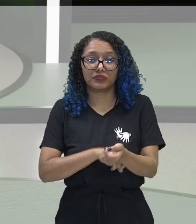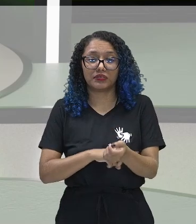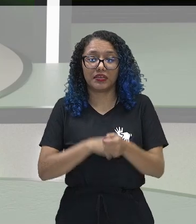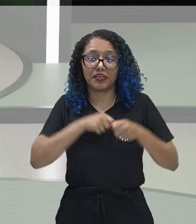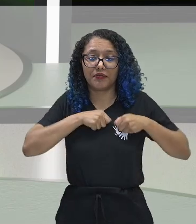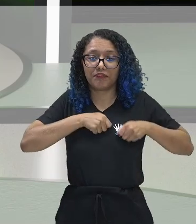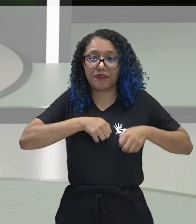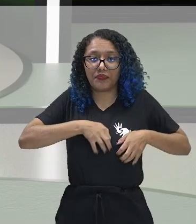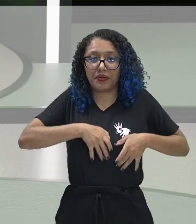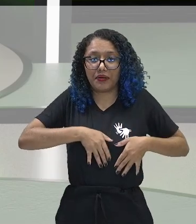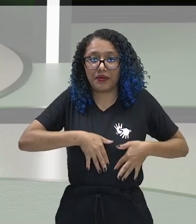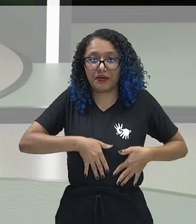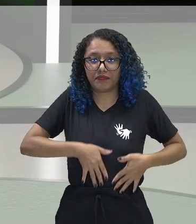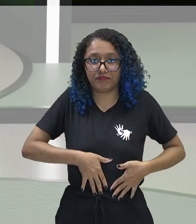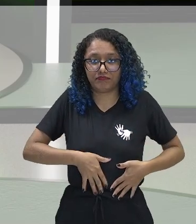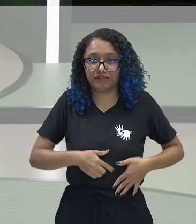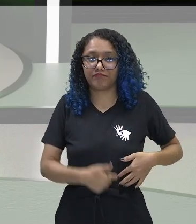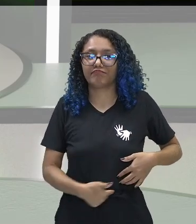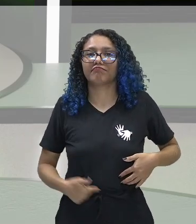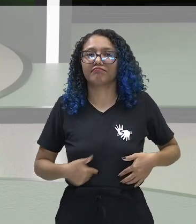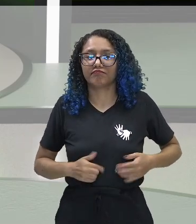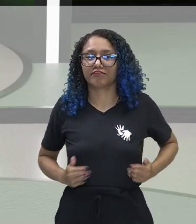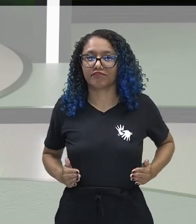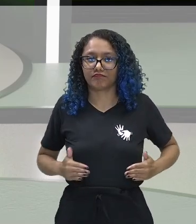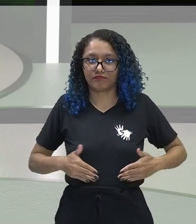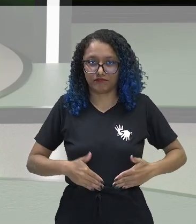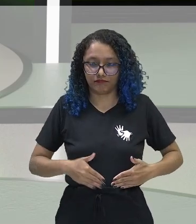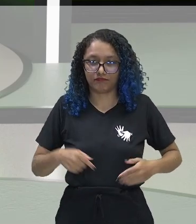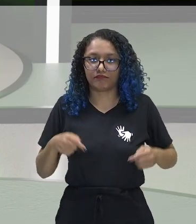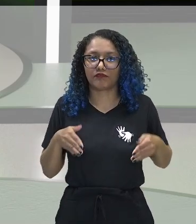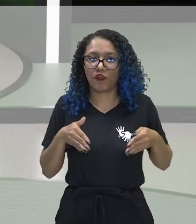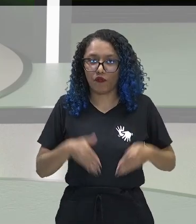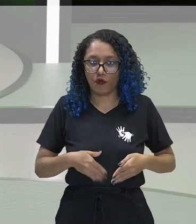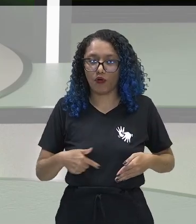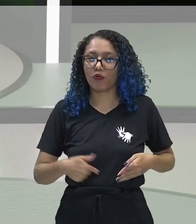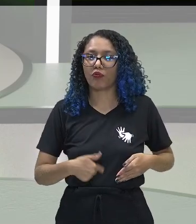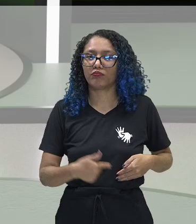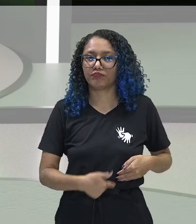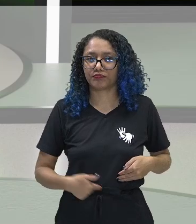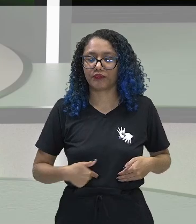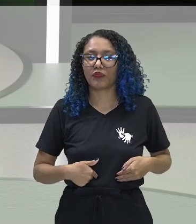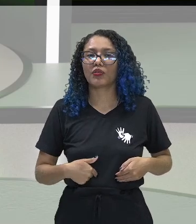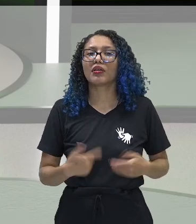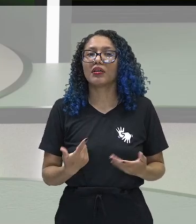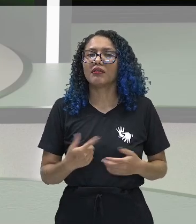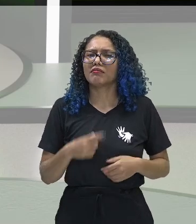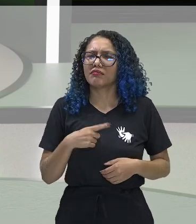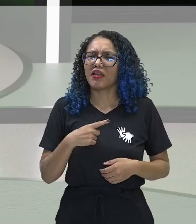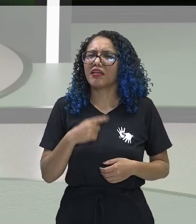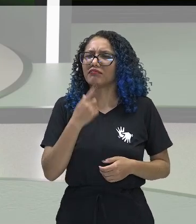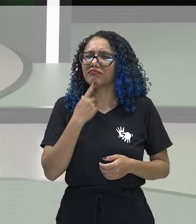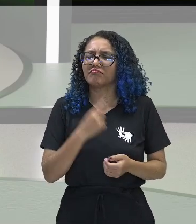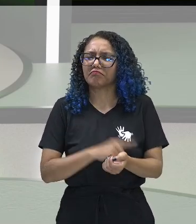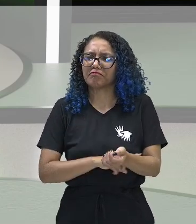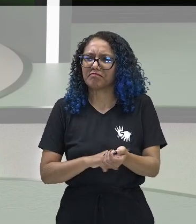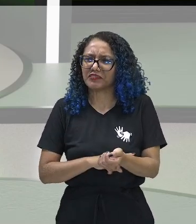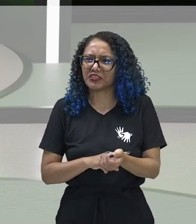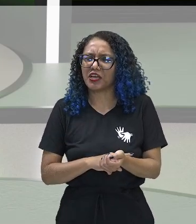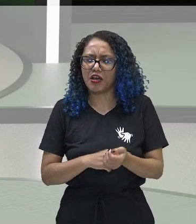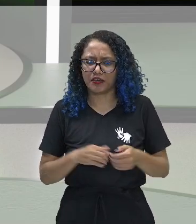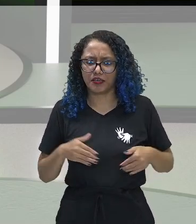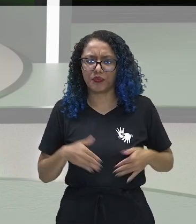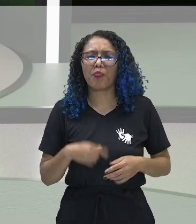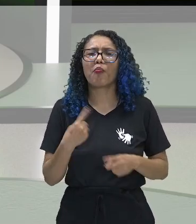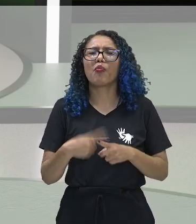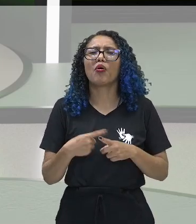abdômen, onde tem um alto fluxo de sangue em razão da absorção dos nutrientes.